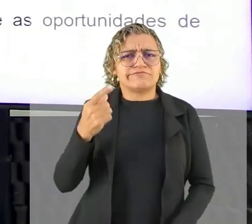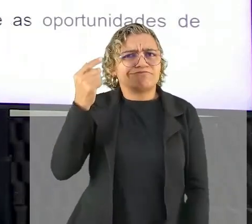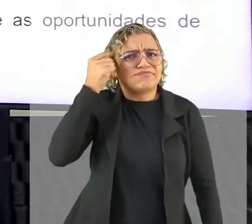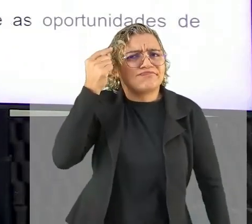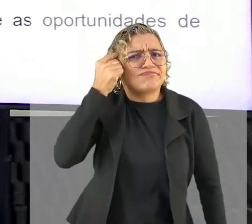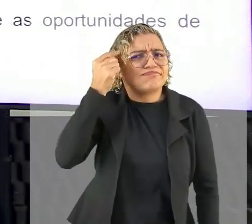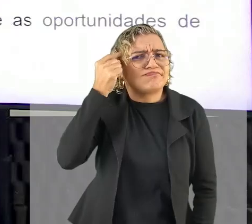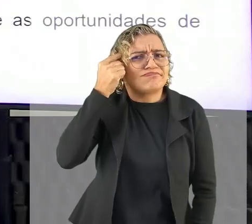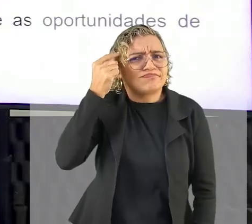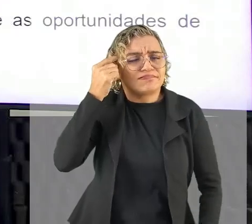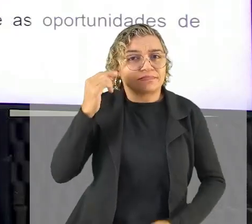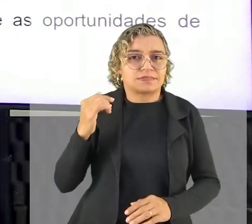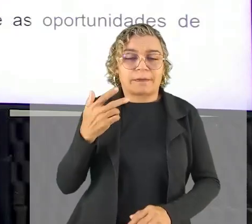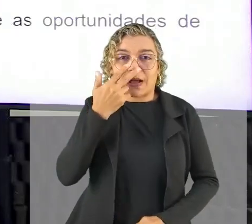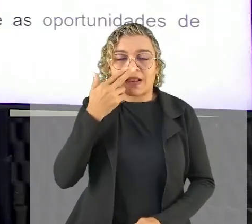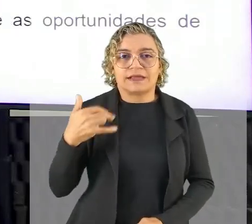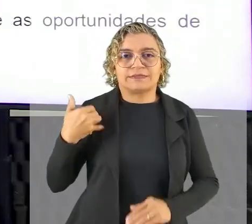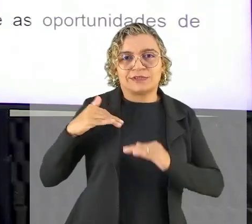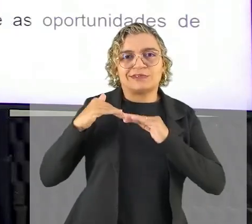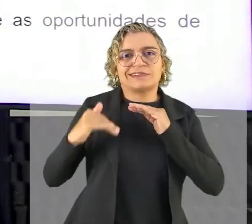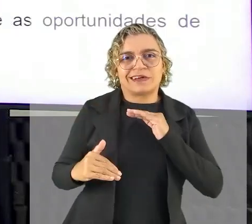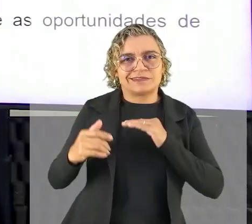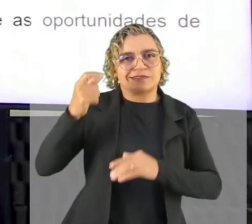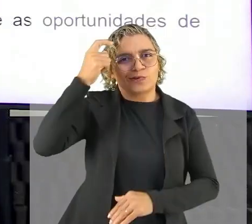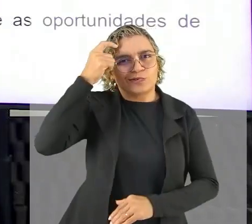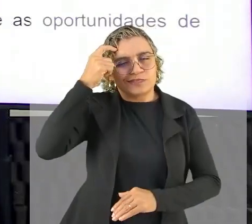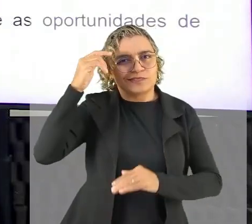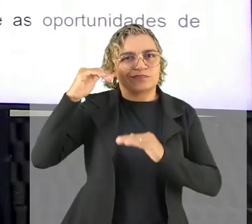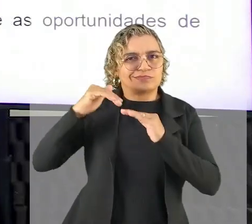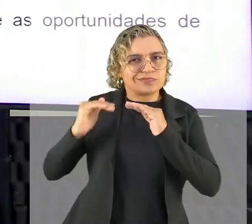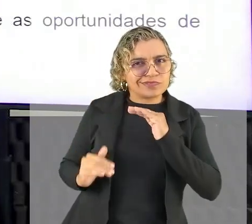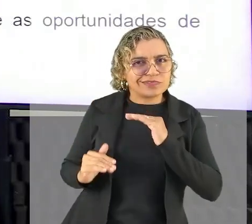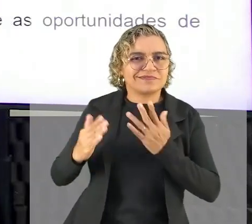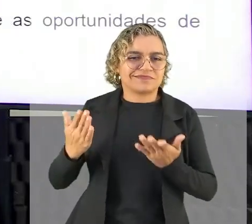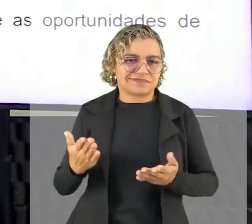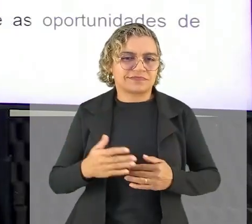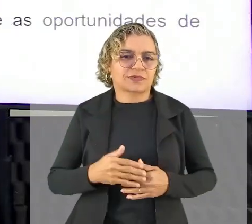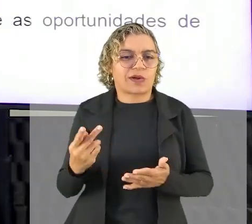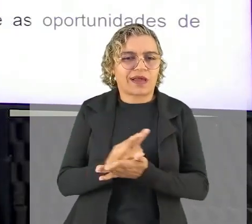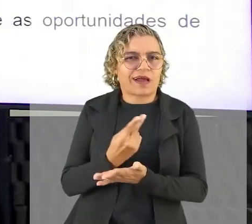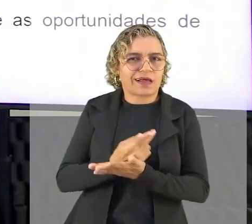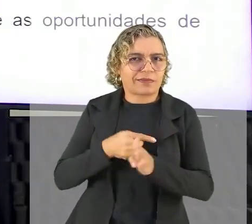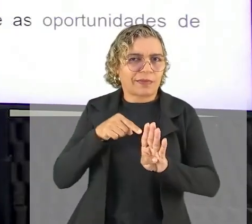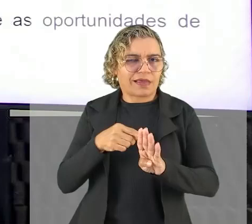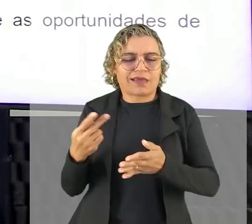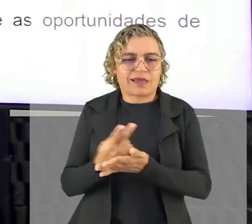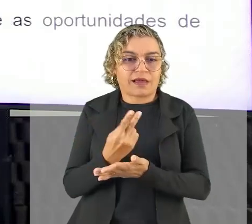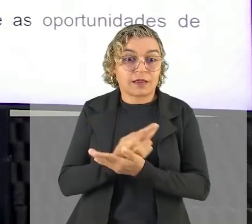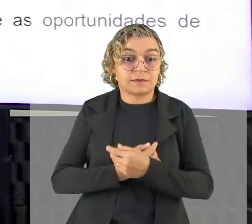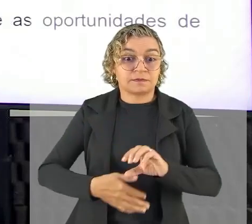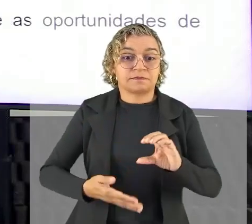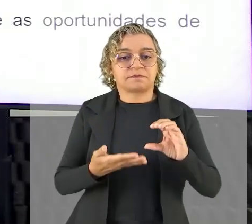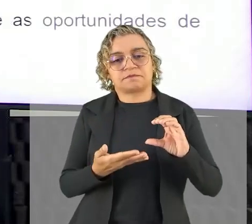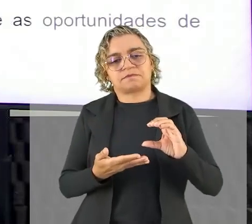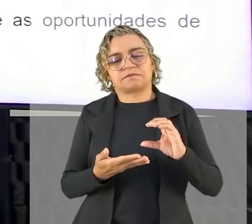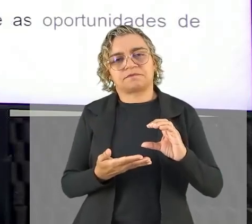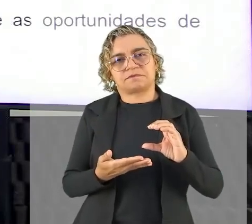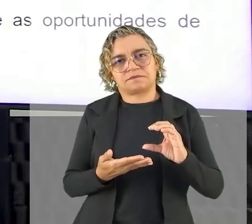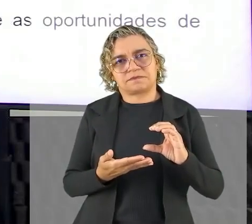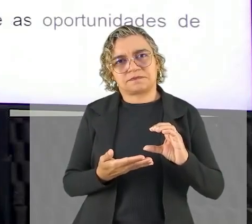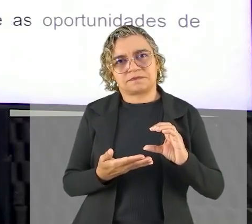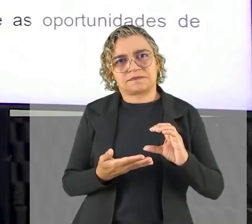isso. Letra B também errada. Vamos à alternativa C. As novas profissões e